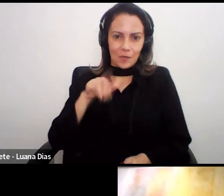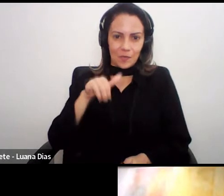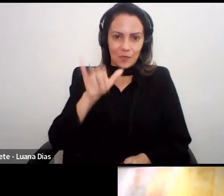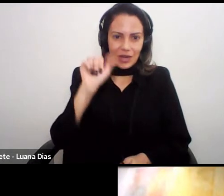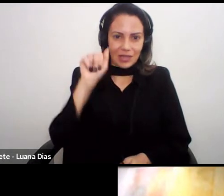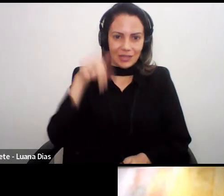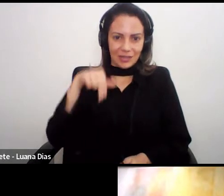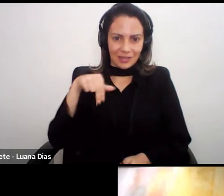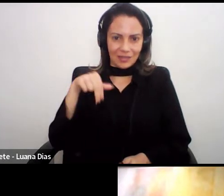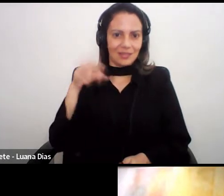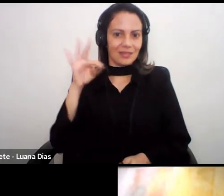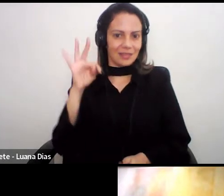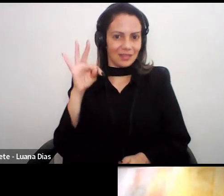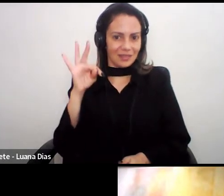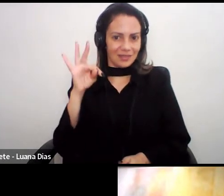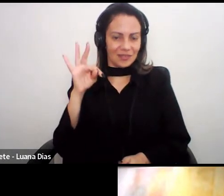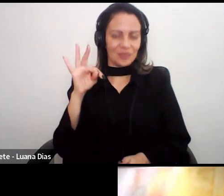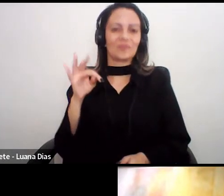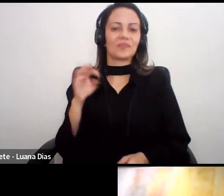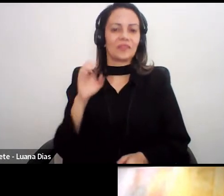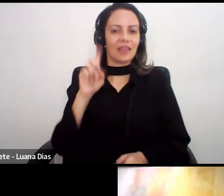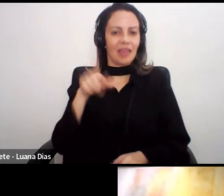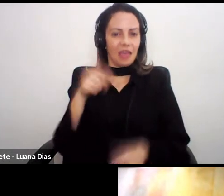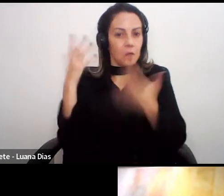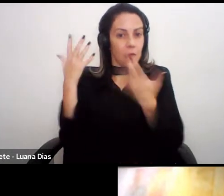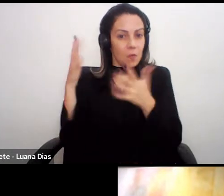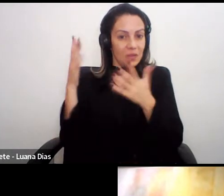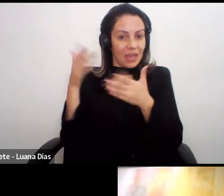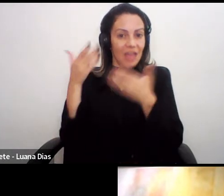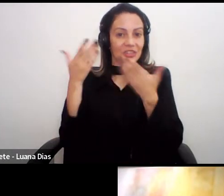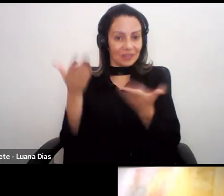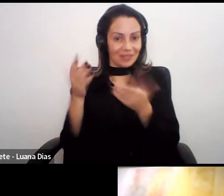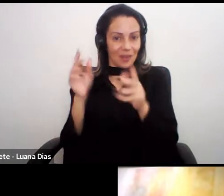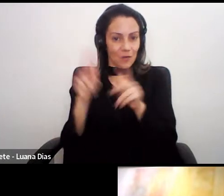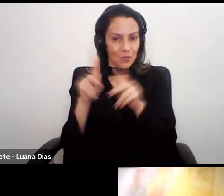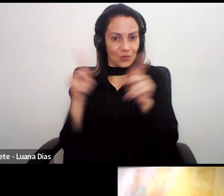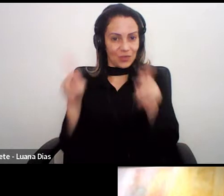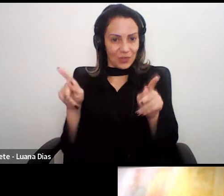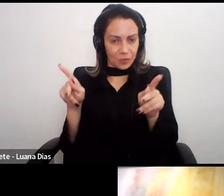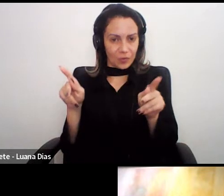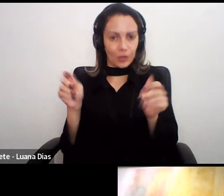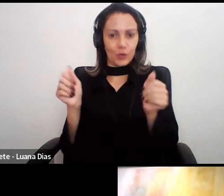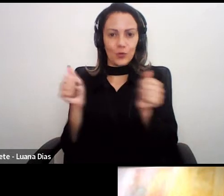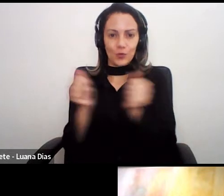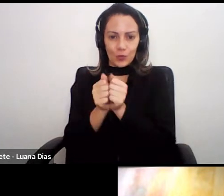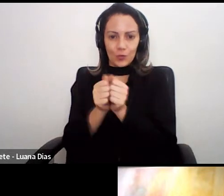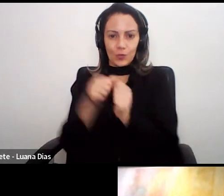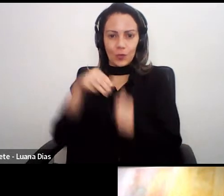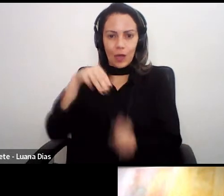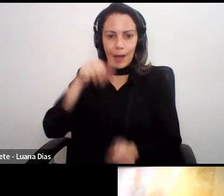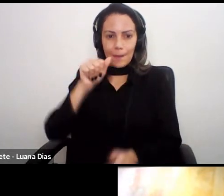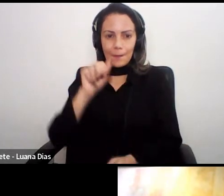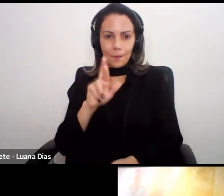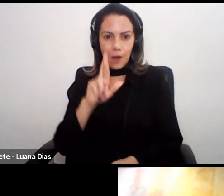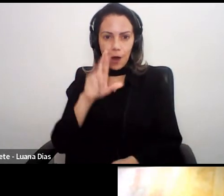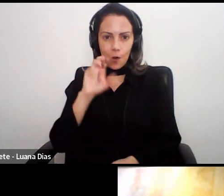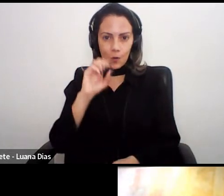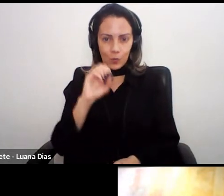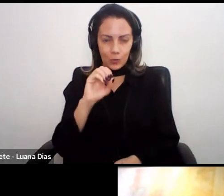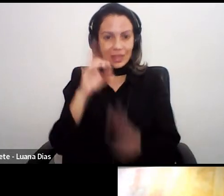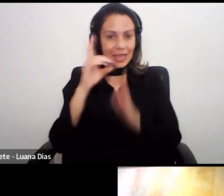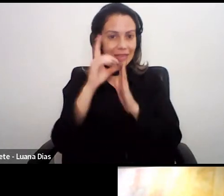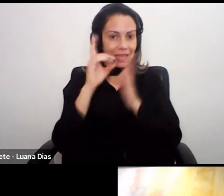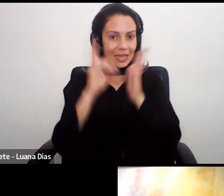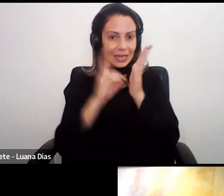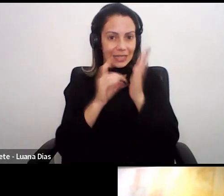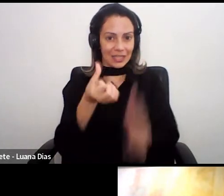Brian Garth, uma homenagem ao professor que, junto a Mauro Capelletti, nos idos da década de